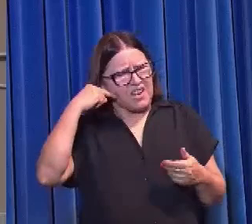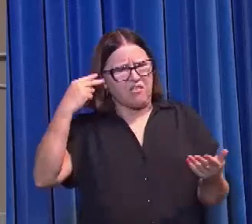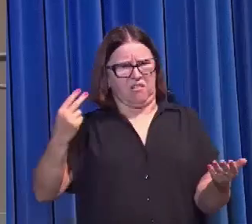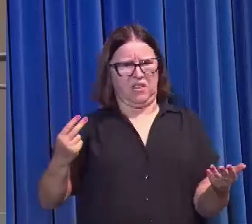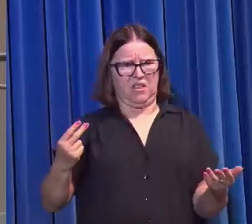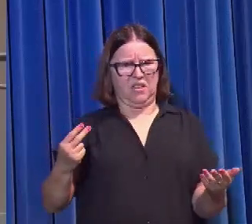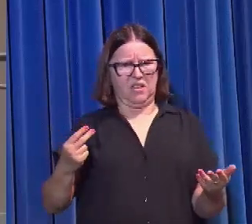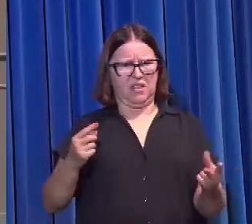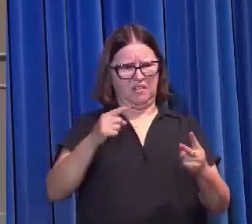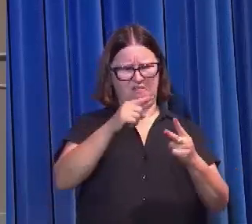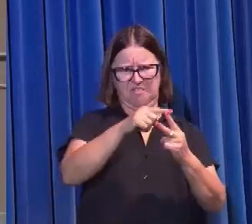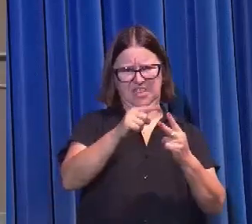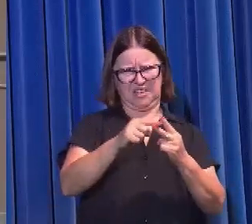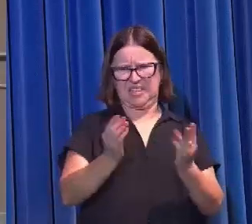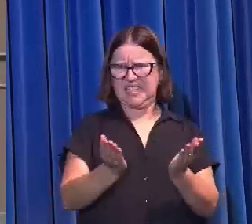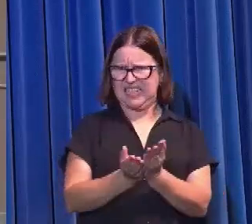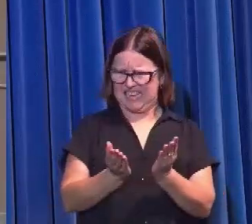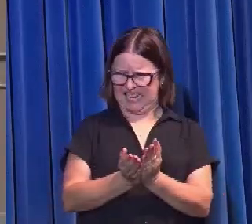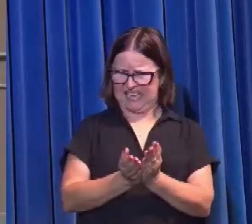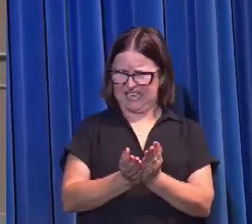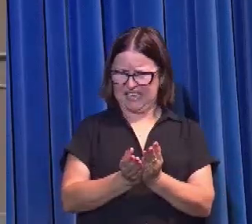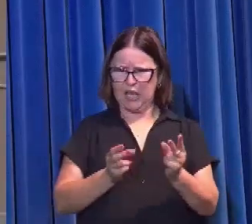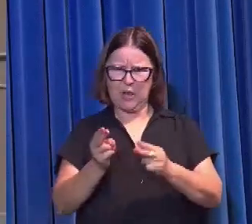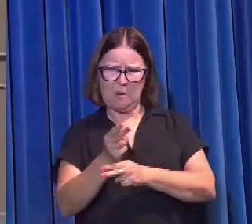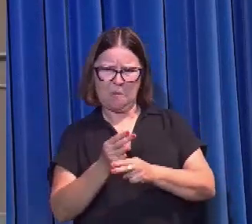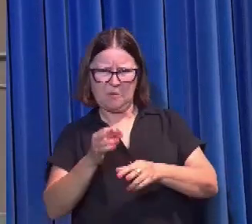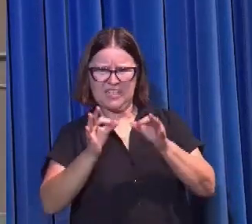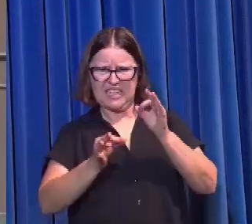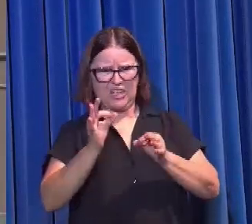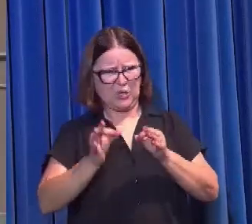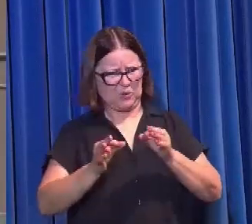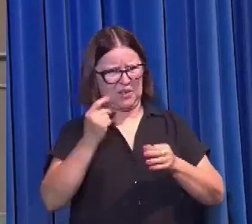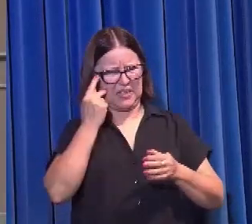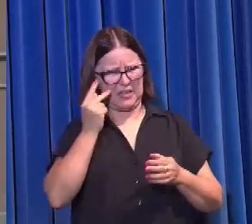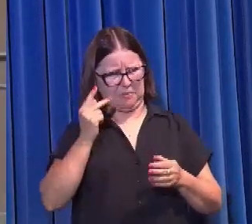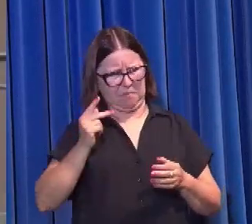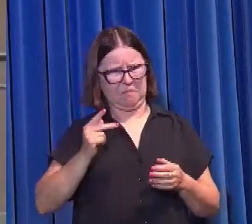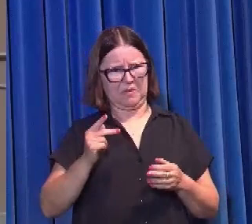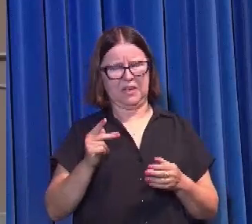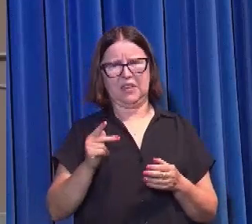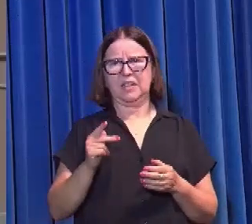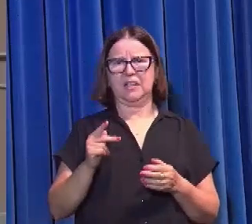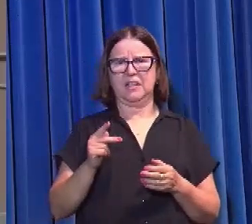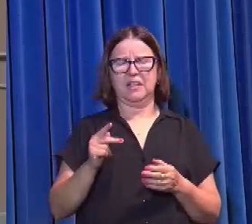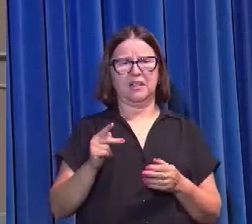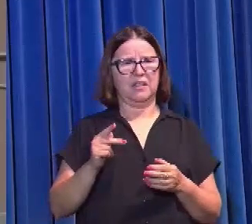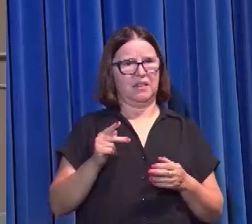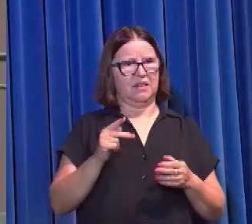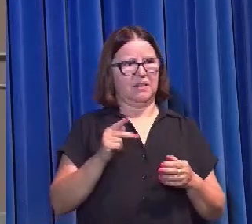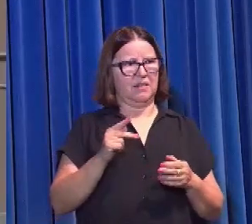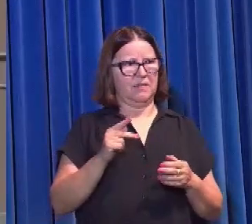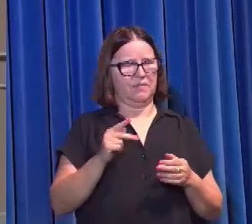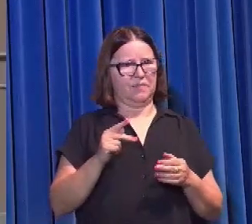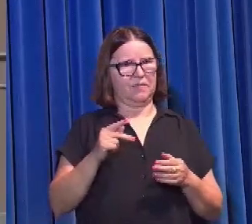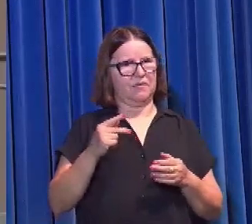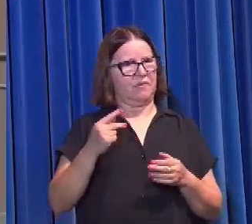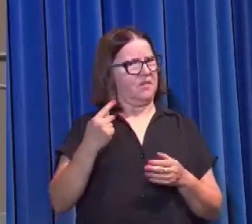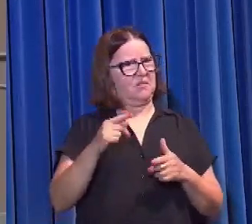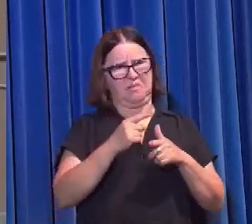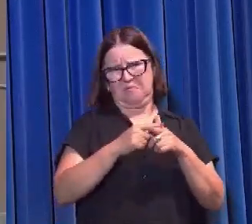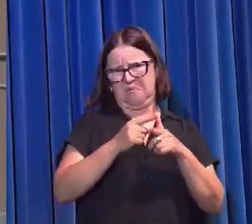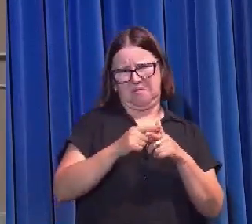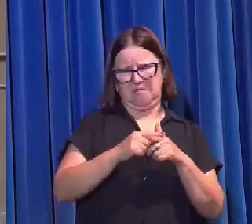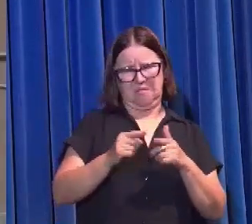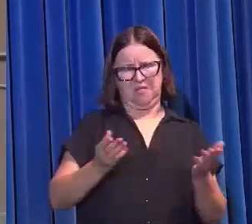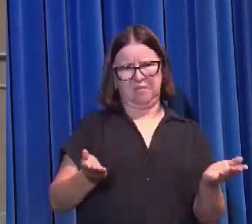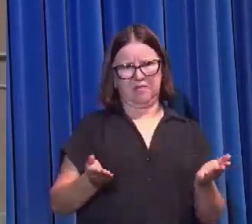Vocês 2 crentes diante de um juiz para resolver uma situação. Sofre antes o dano, ele falou. Em vez de você estar sendo,